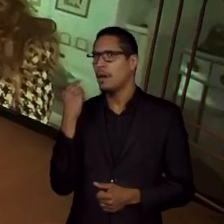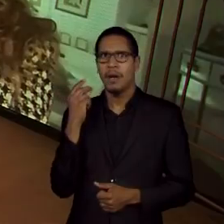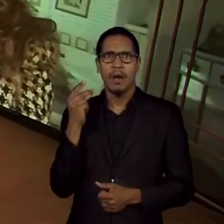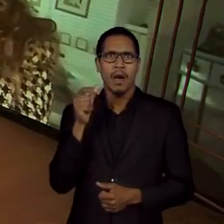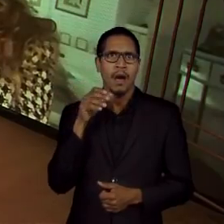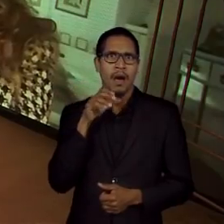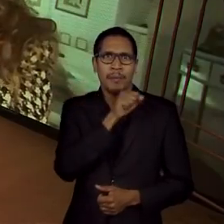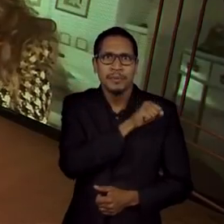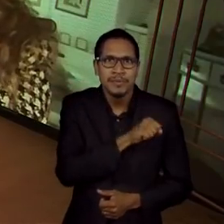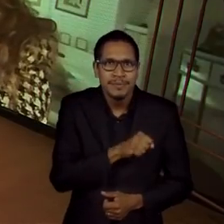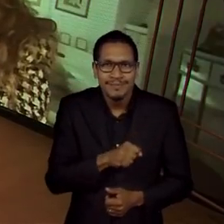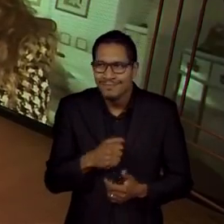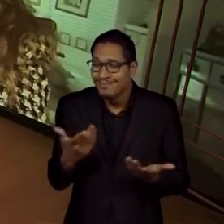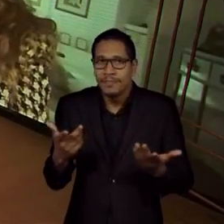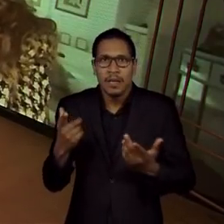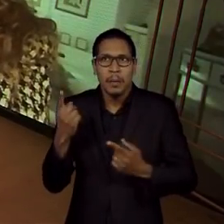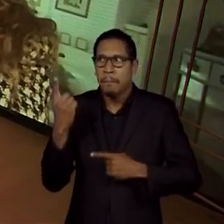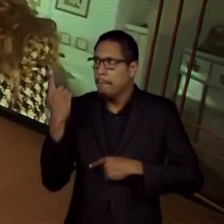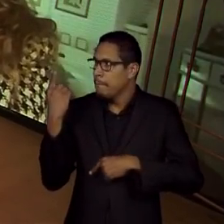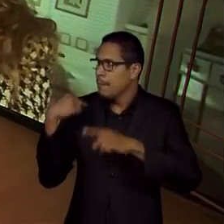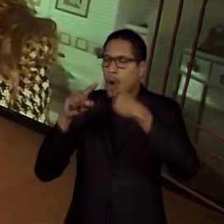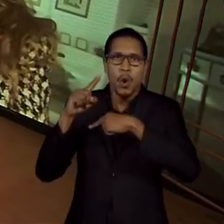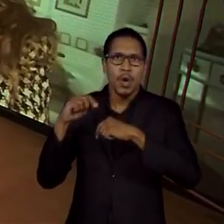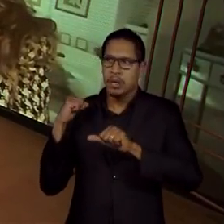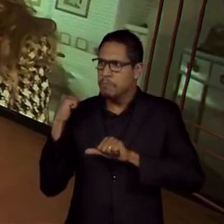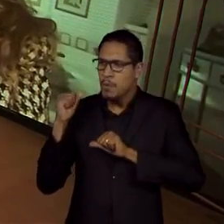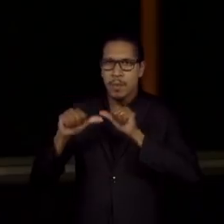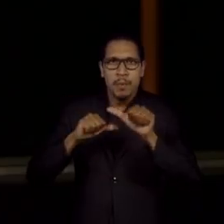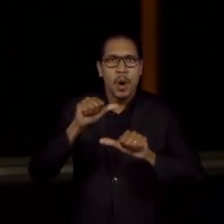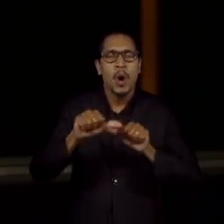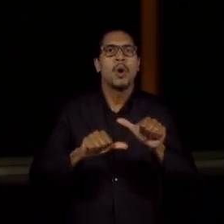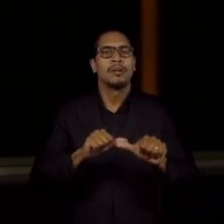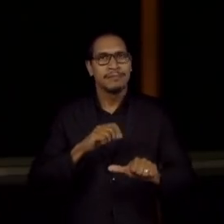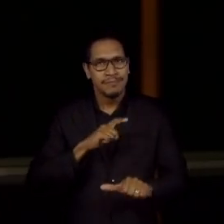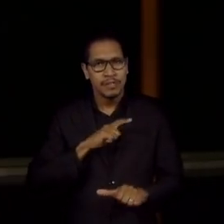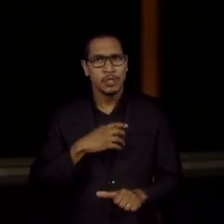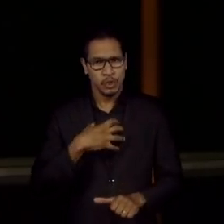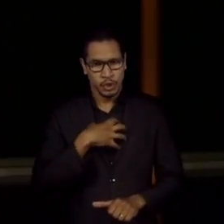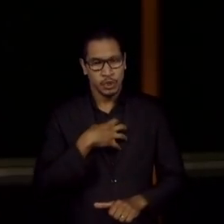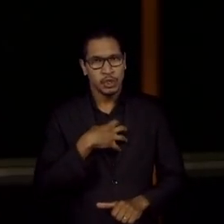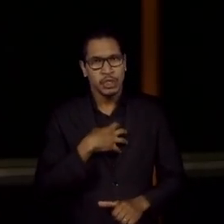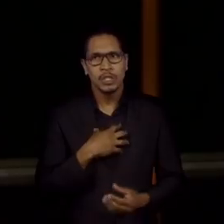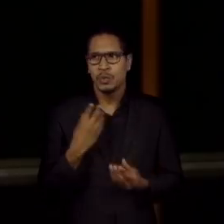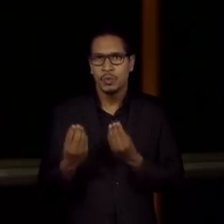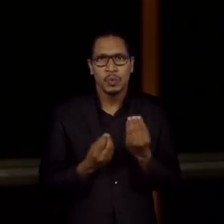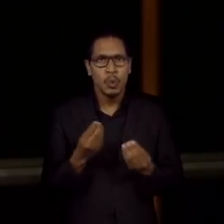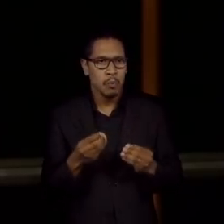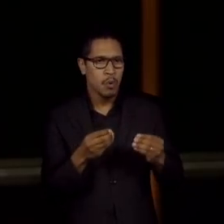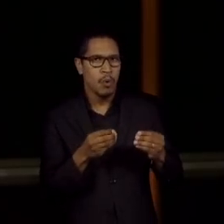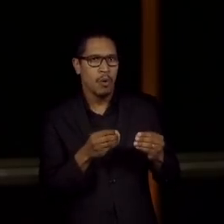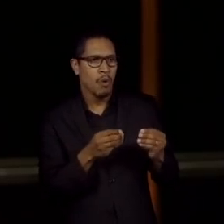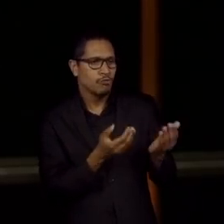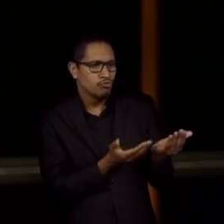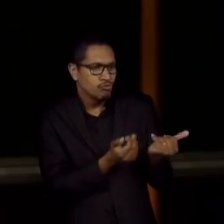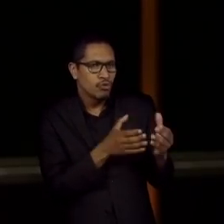grande. Foi uma grande mudança, uma mudança comportamental da juventude brasileira, né?